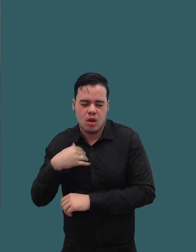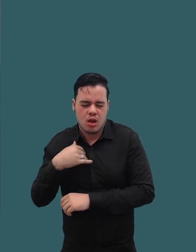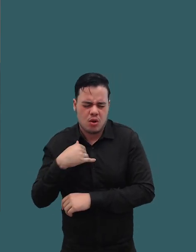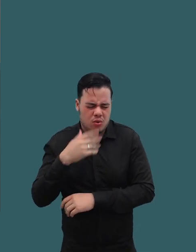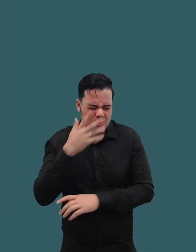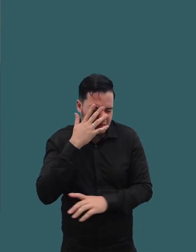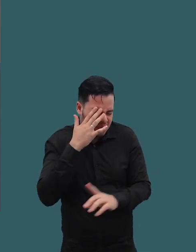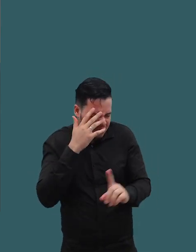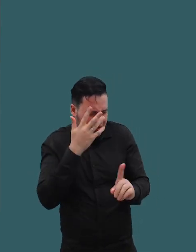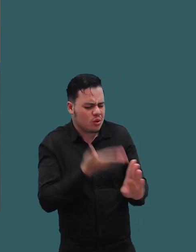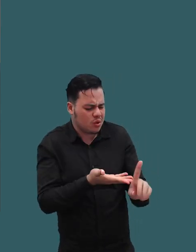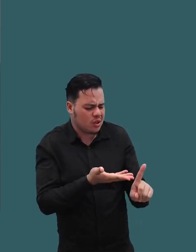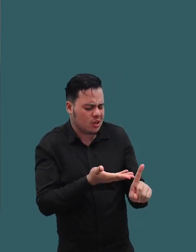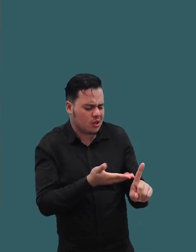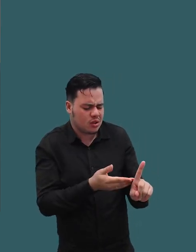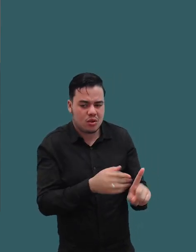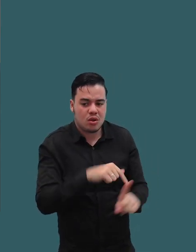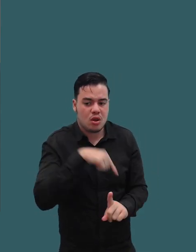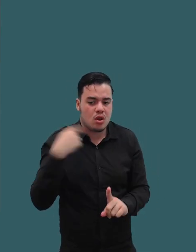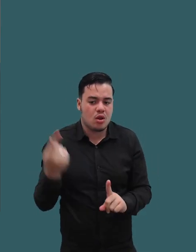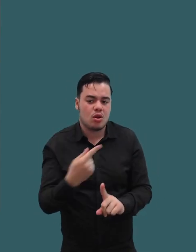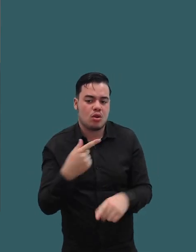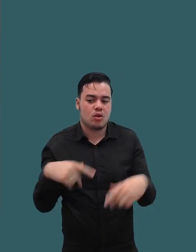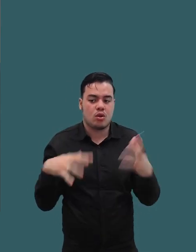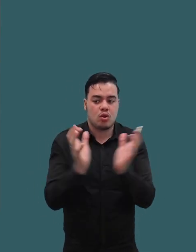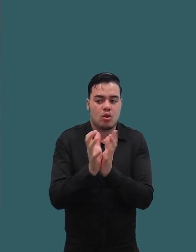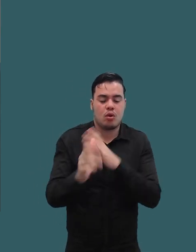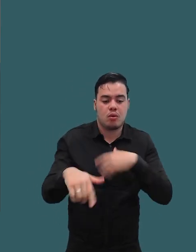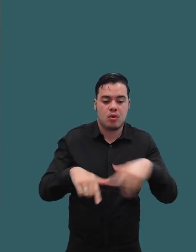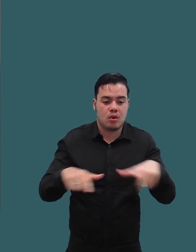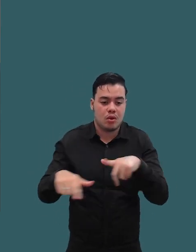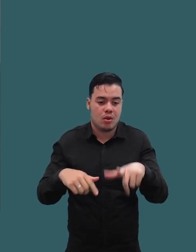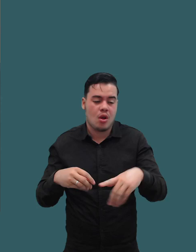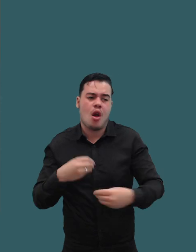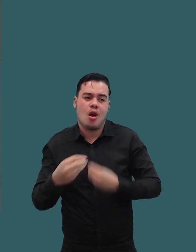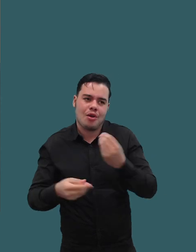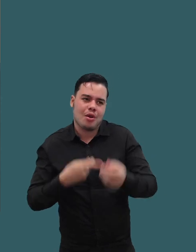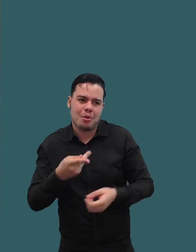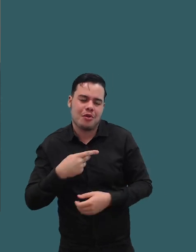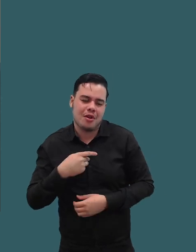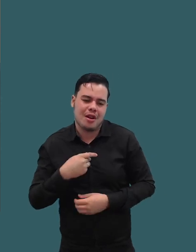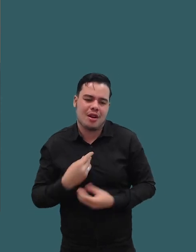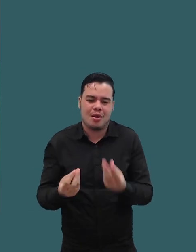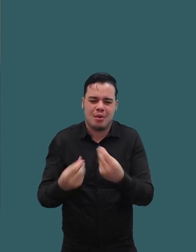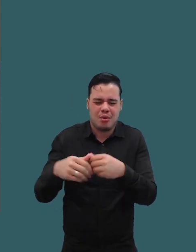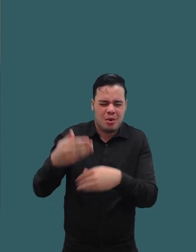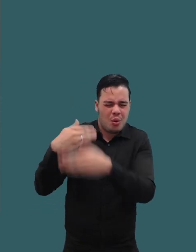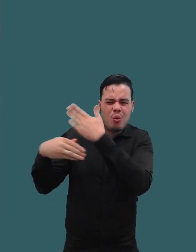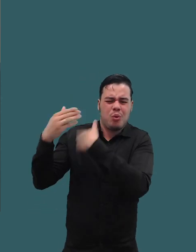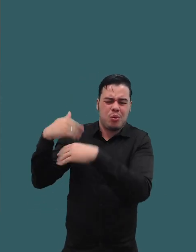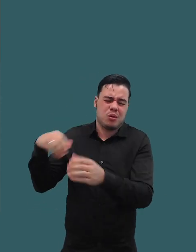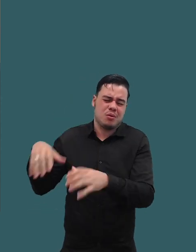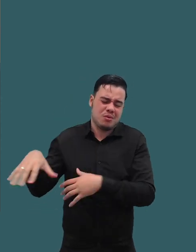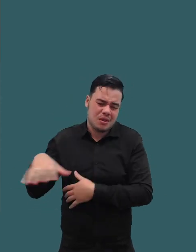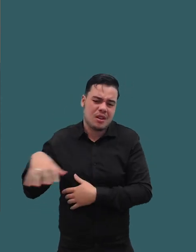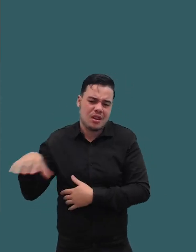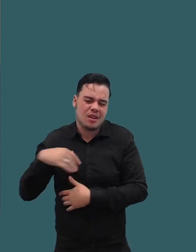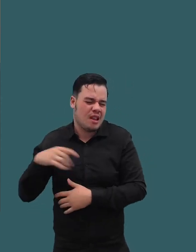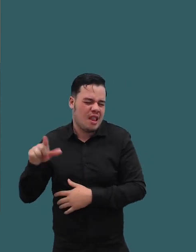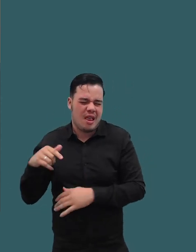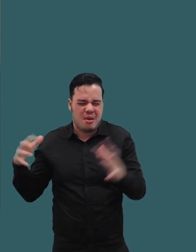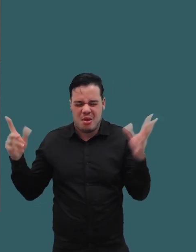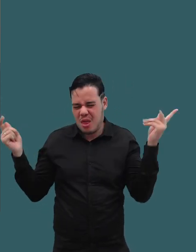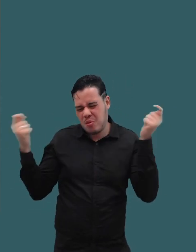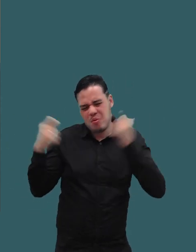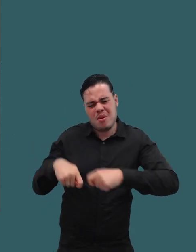de público, né, que a nossa equipe, como se diz na minha terra, a nossa equipe é massa, assim vão fazendo e